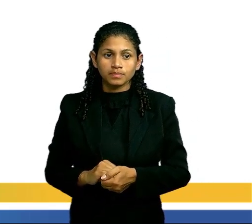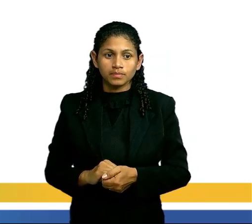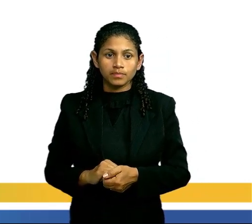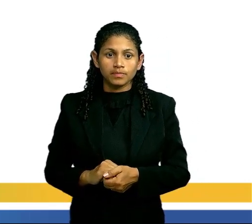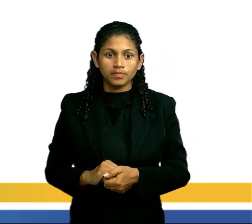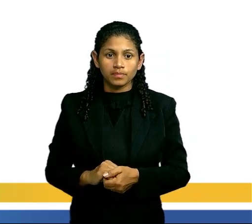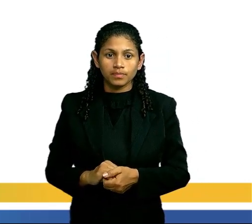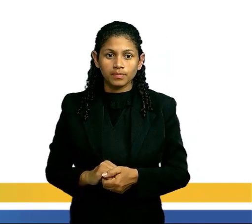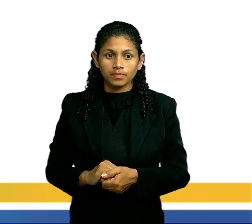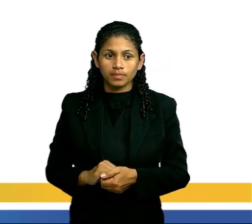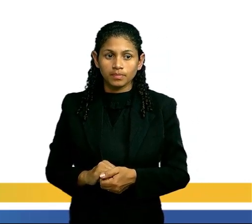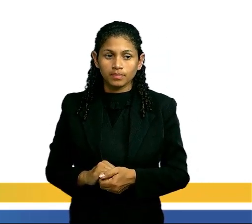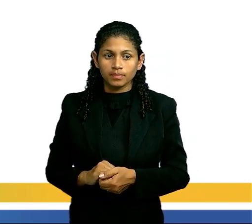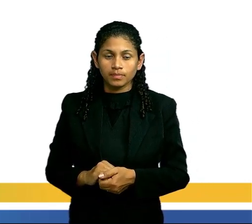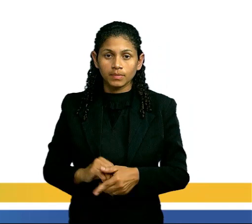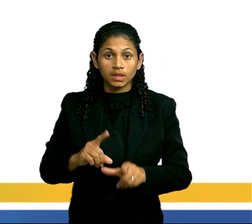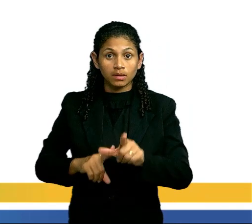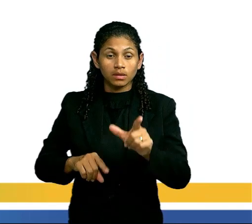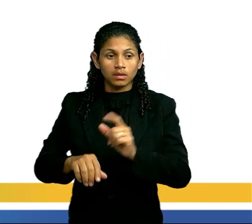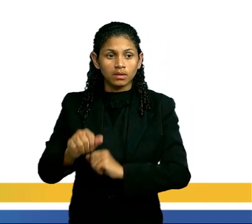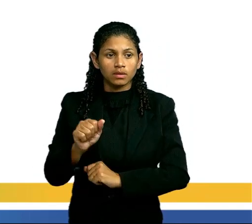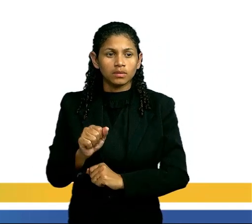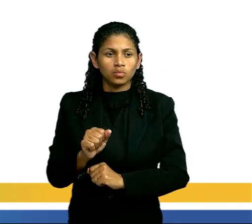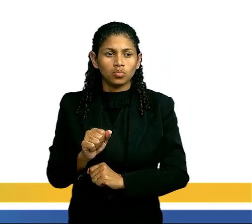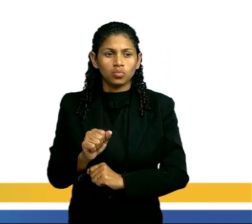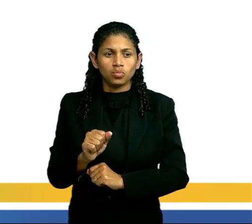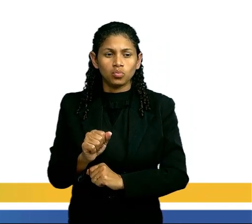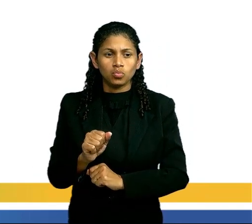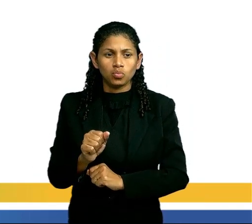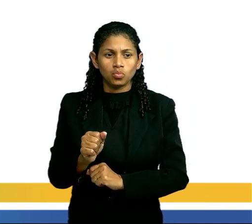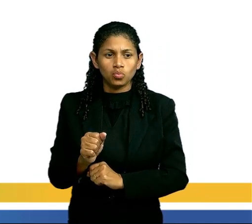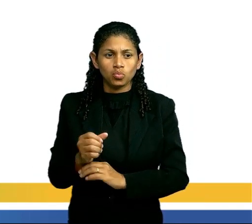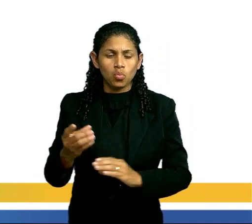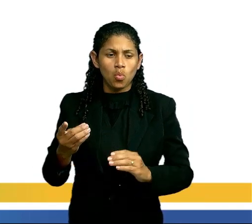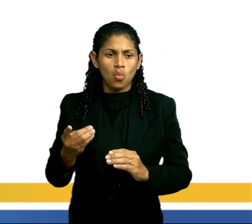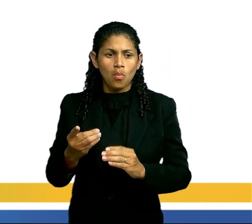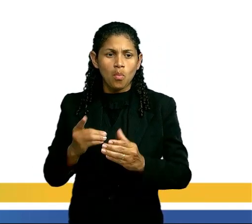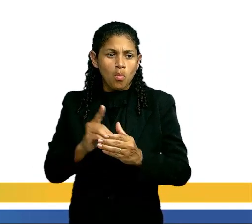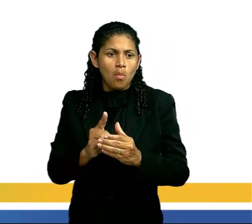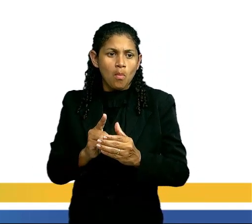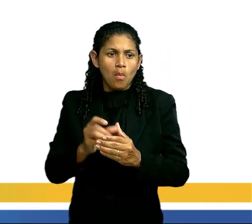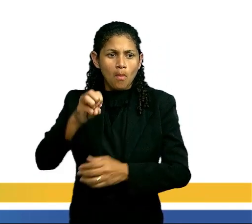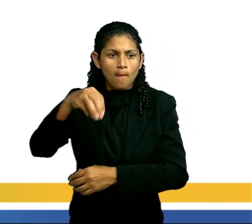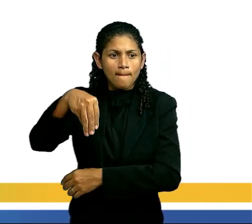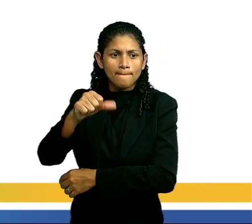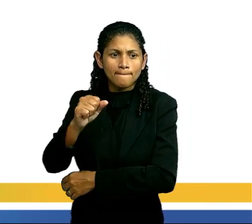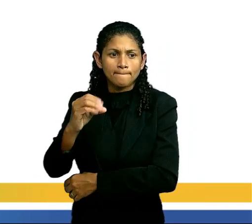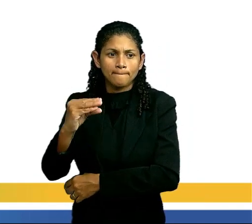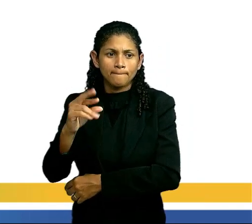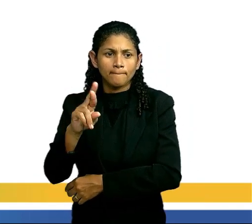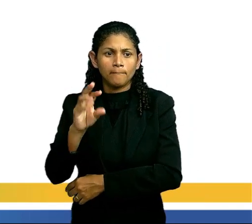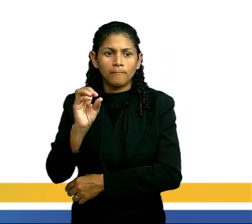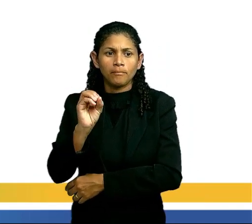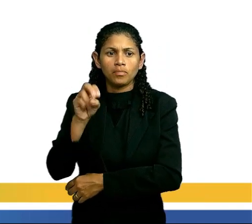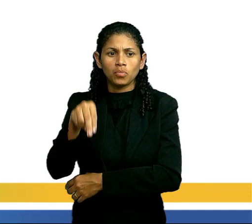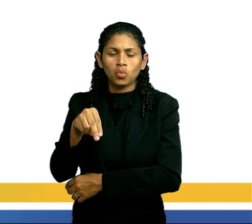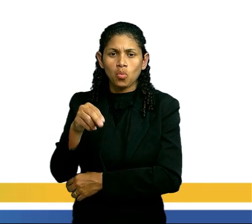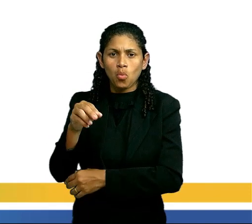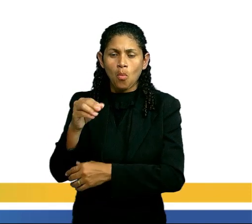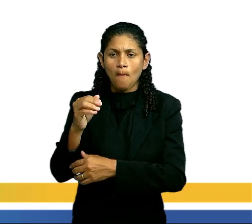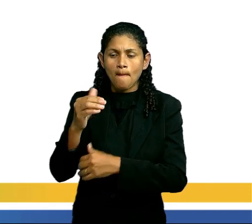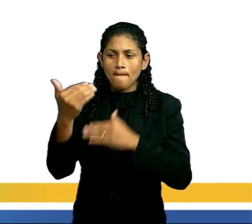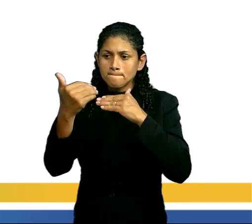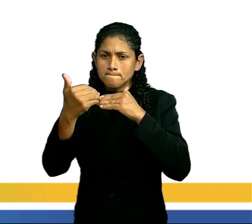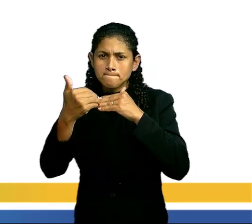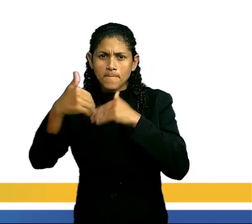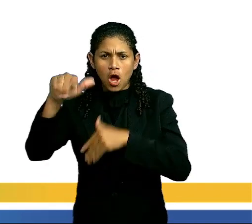rapidinho? Letra A. Colocar Macron como o maior líder mundial da contemporaneidade, já que